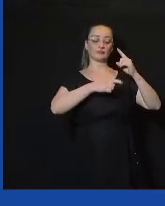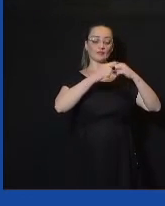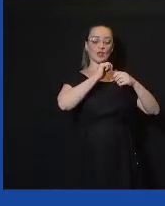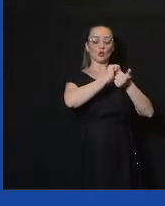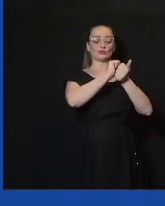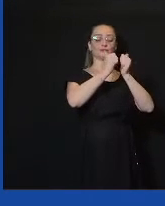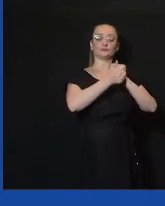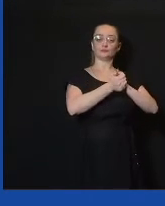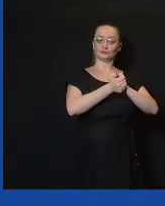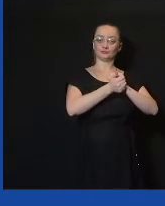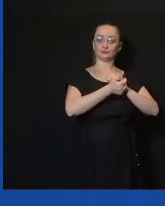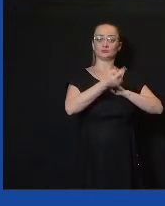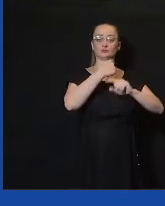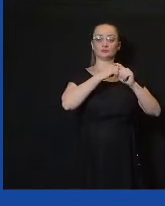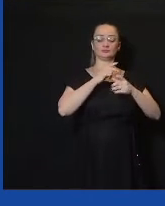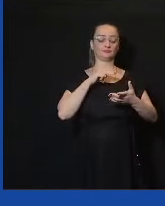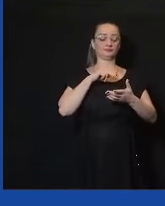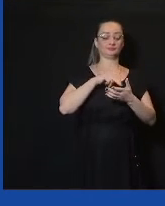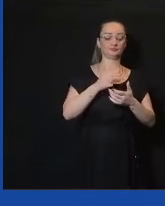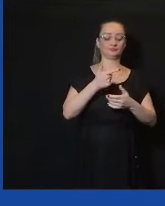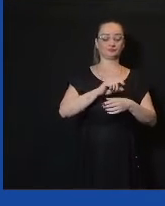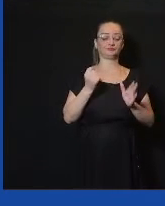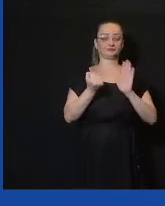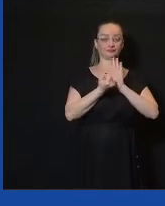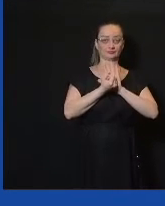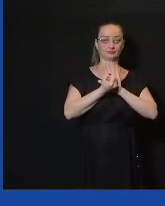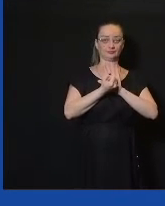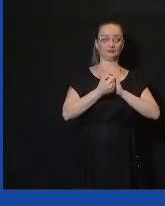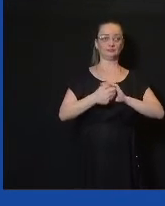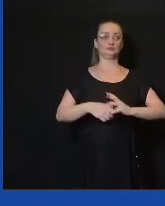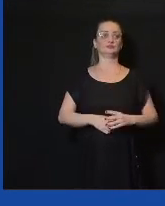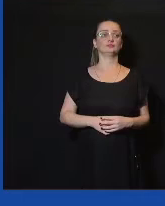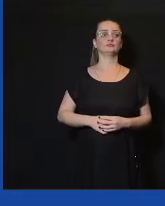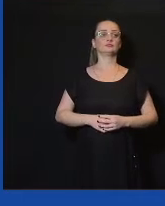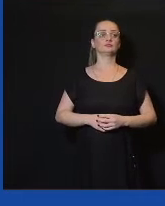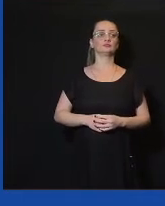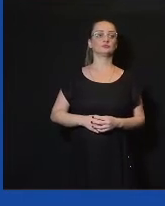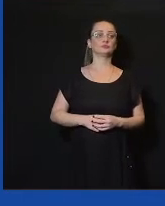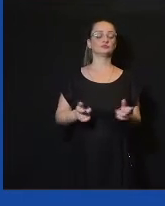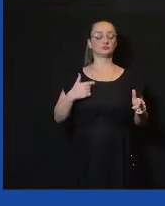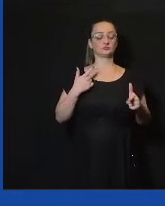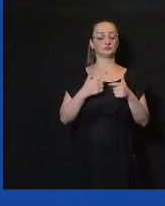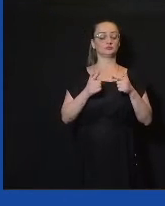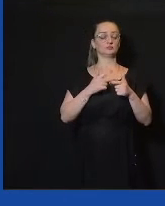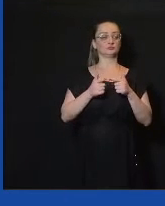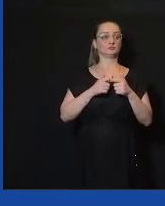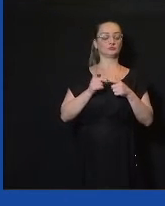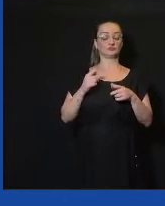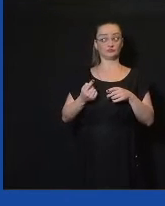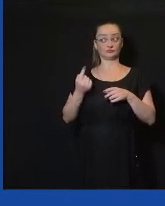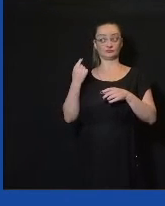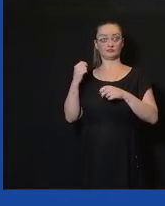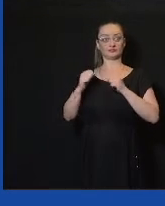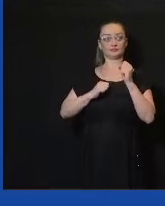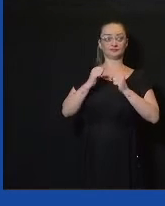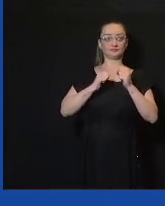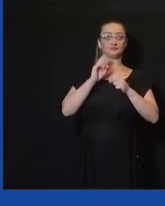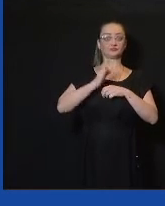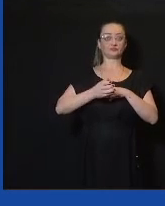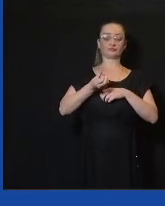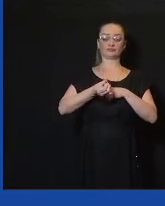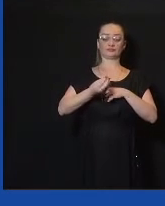ajustamento, de um reposicionamento da marca diante de um problema que já segue a empresa há 63